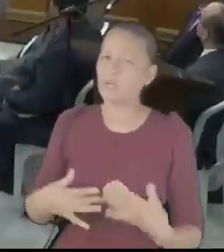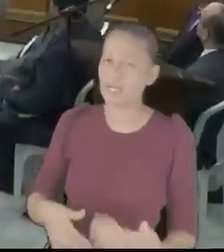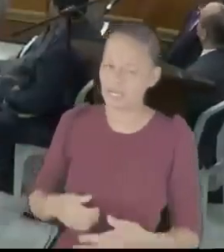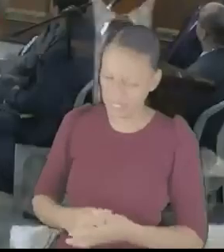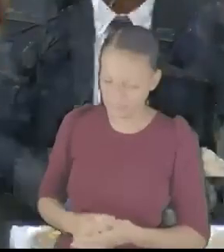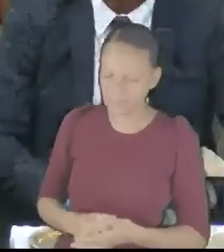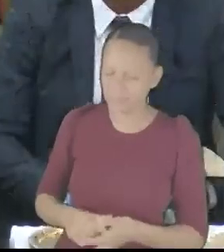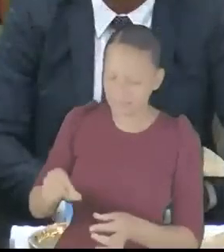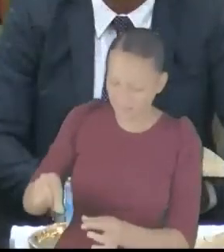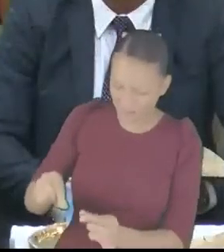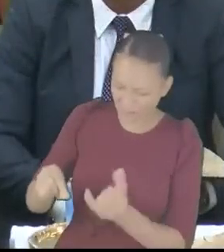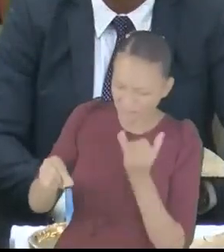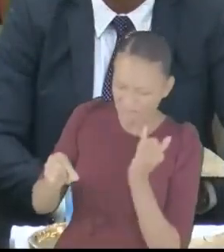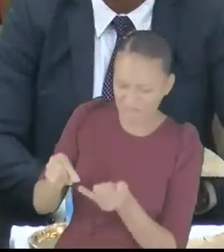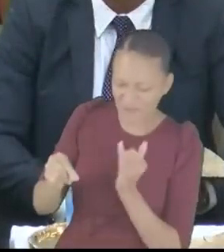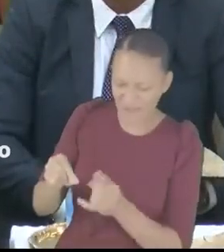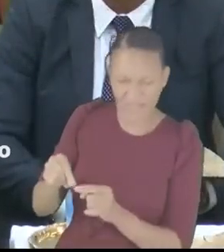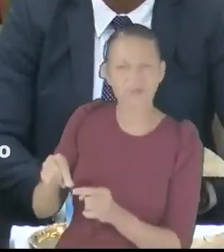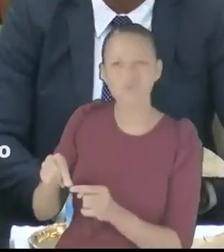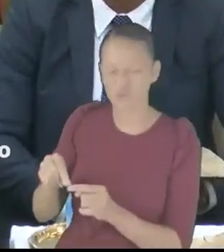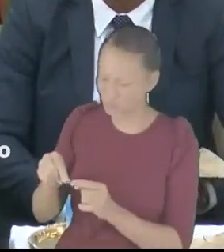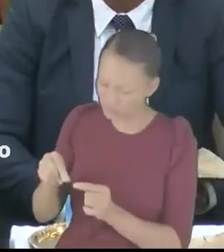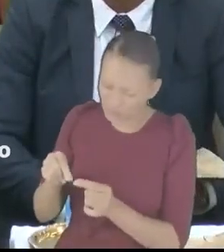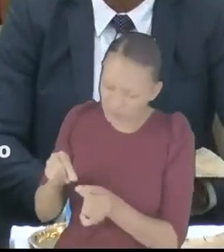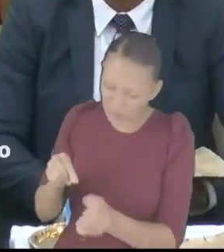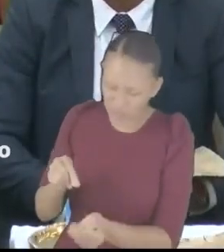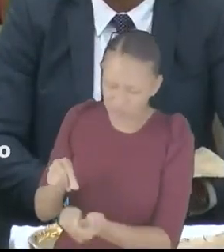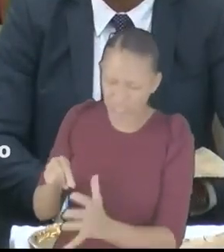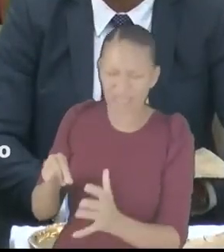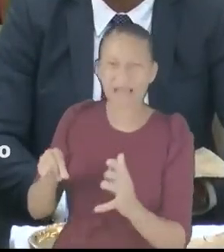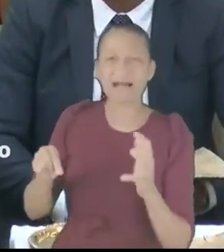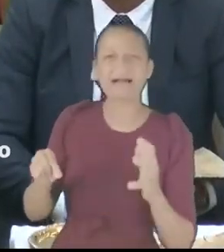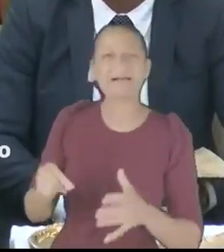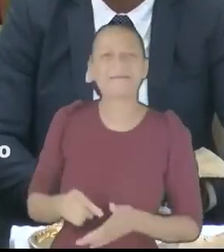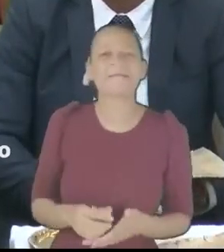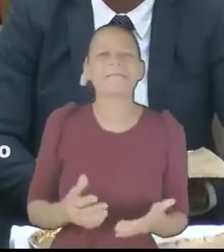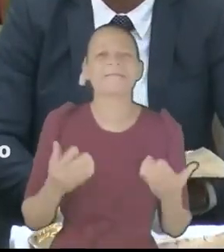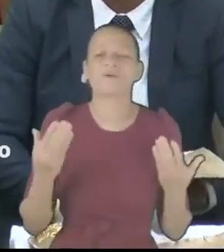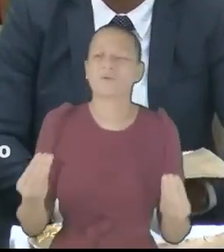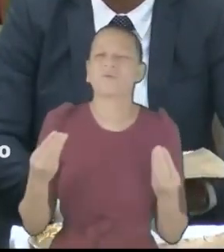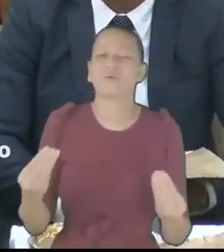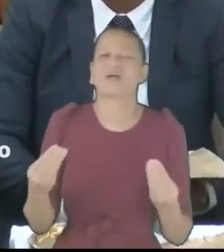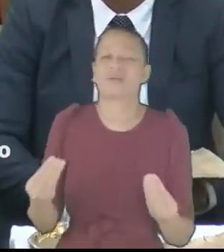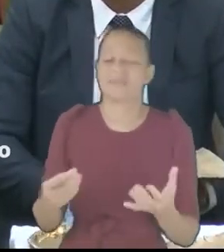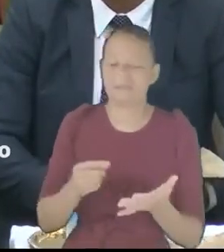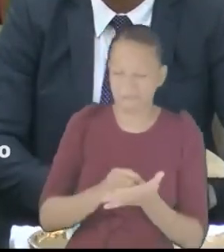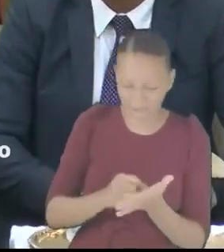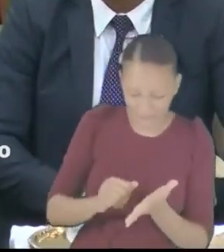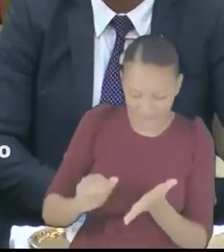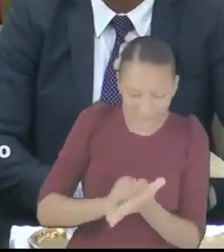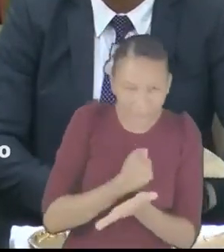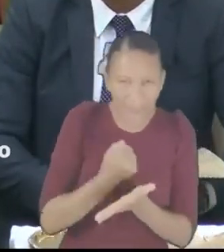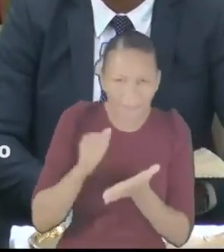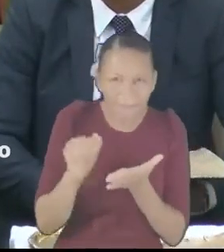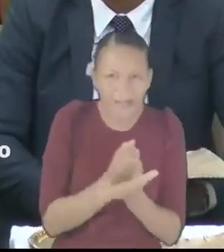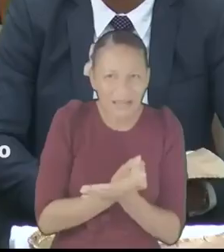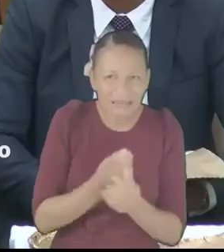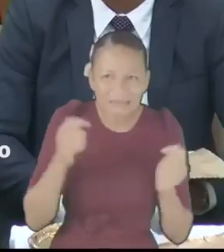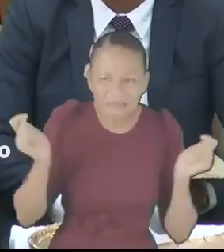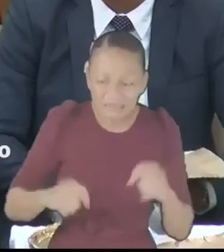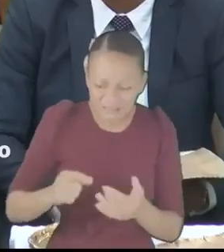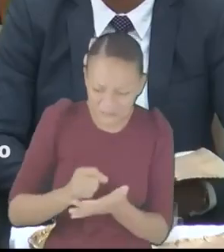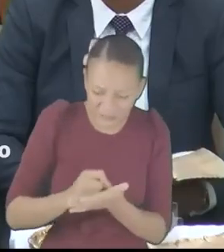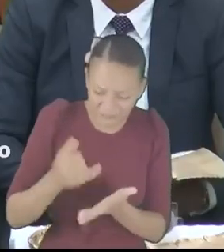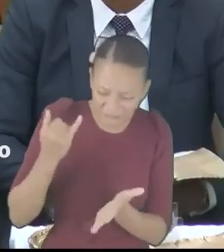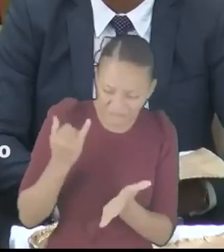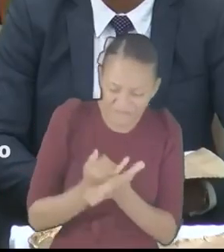com ponteiro de ferro e com ponta de quê, irmão? Irmão, quem é que pode apagar um negócio desse? Quem é que pode? Quem